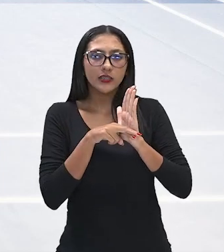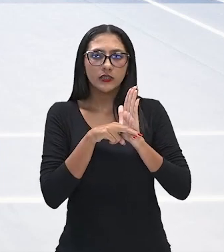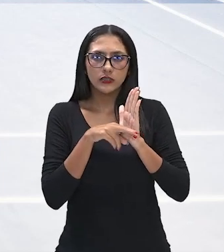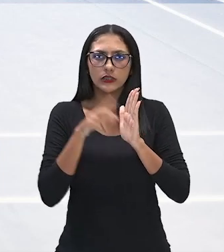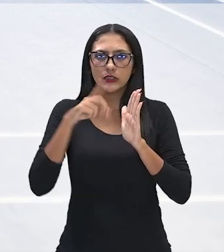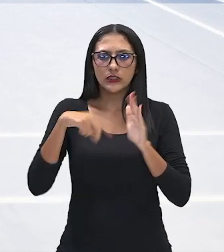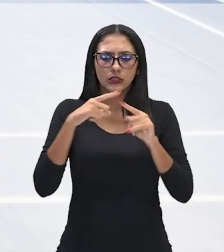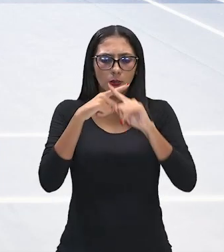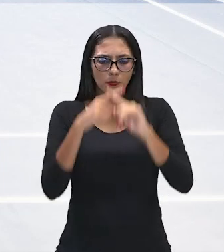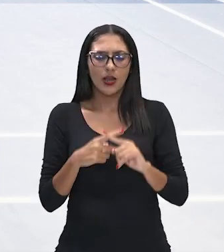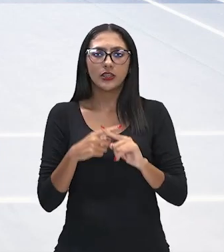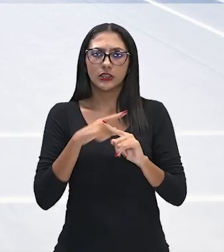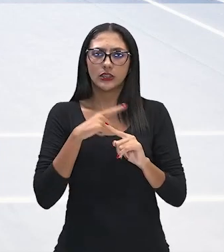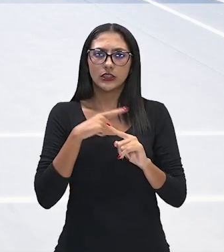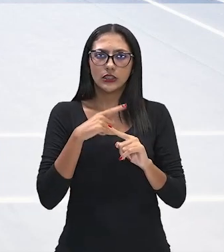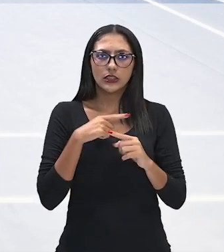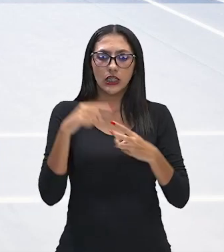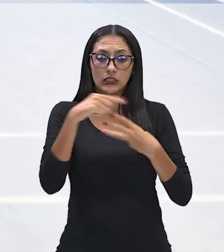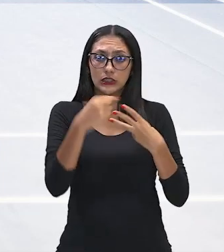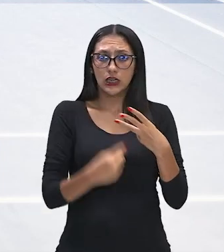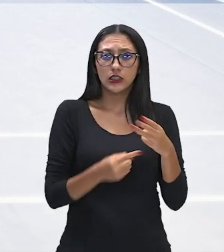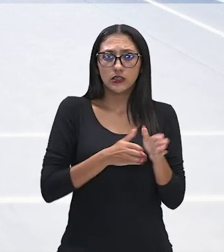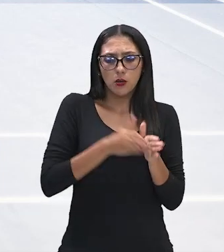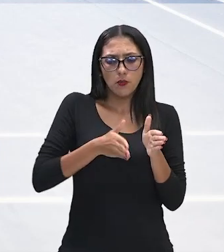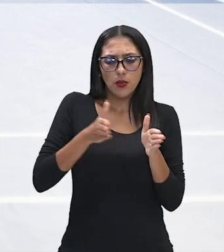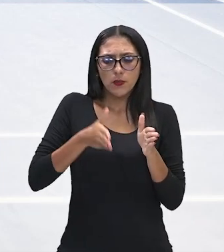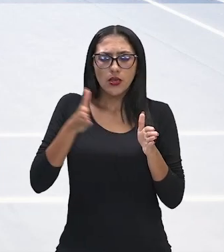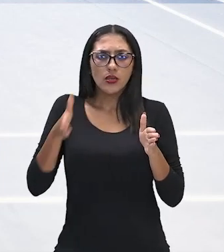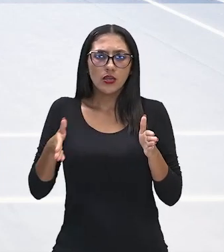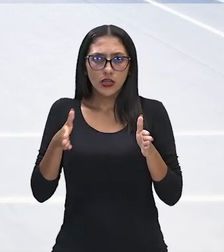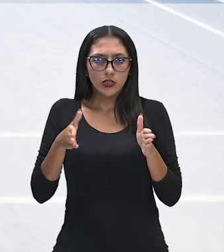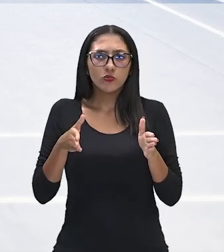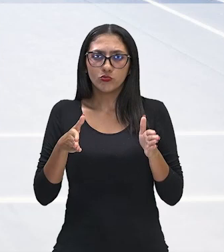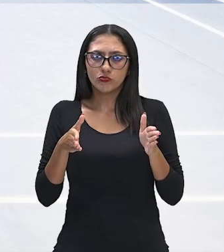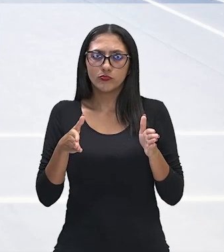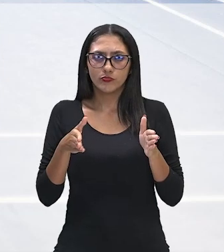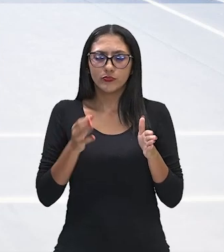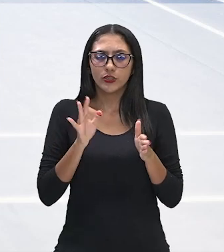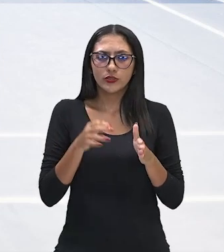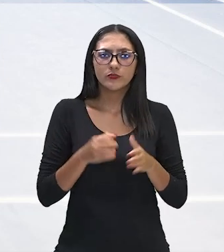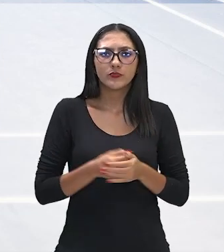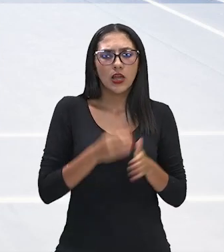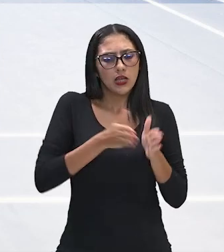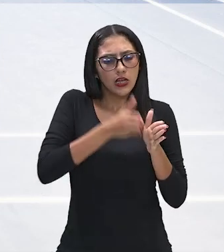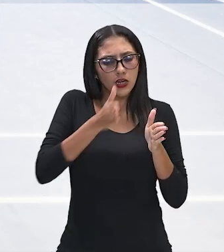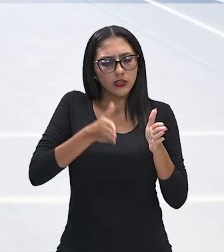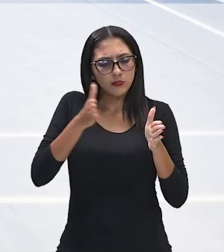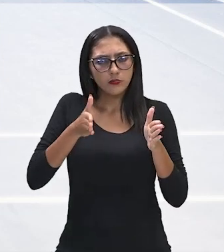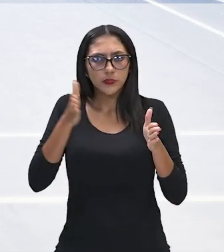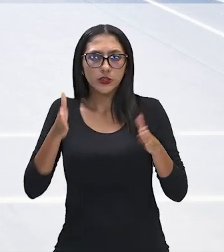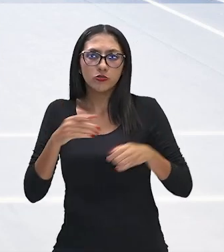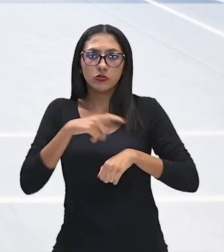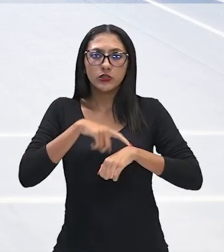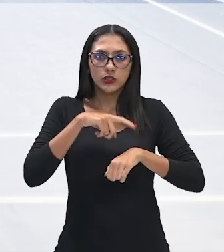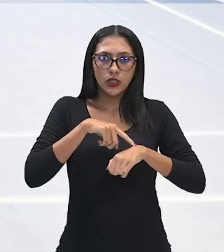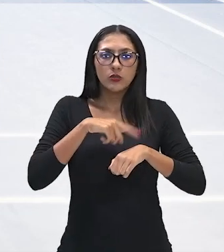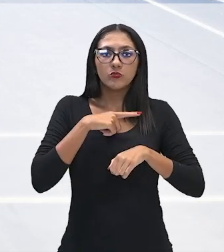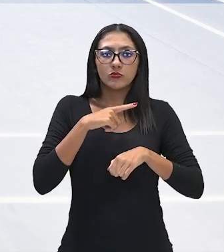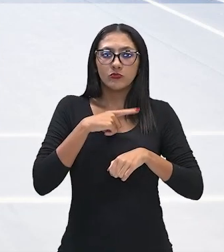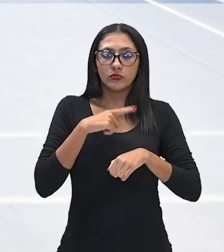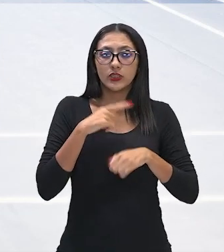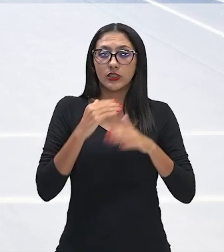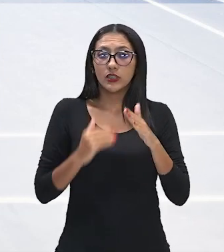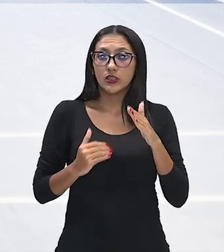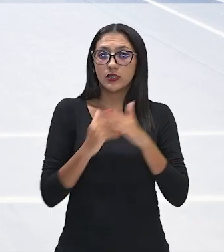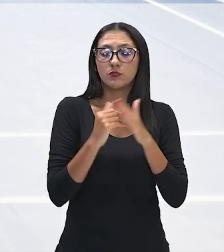ali 3 sets, né? 3 momentos em que vão acontecer a disputa. E cada set, ele vai até 21